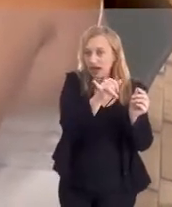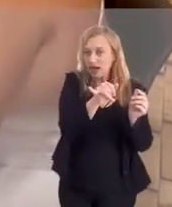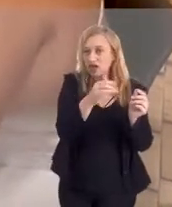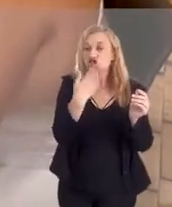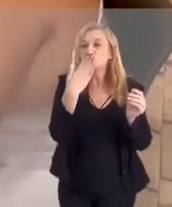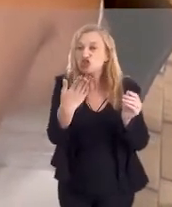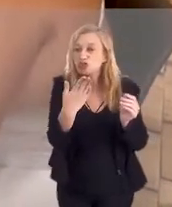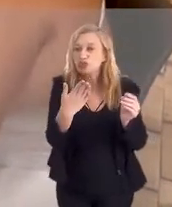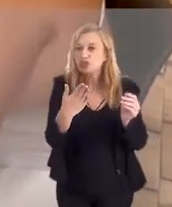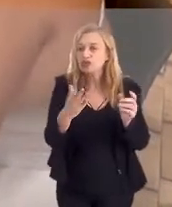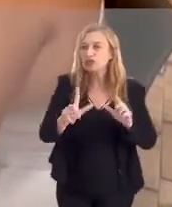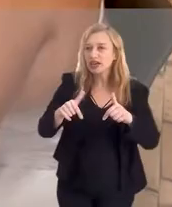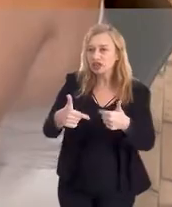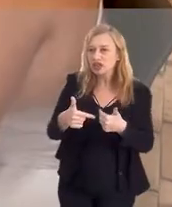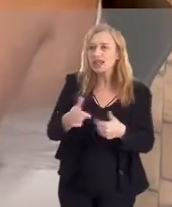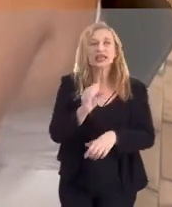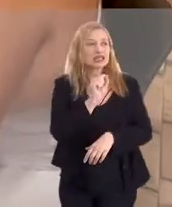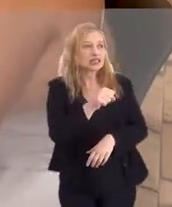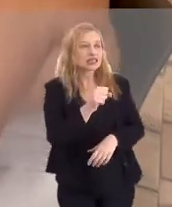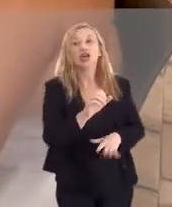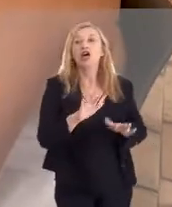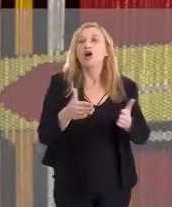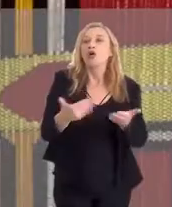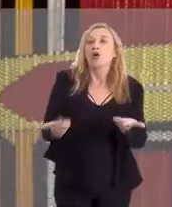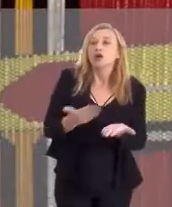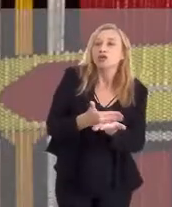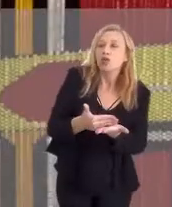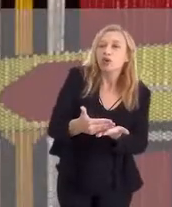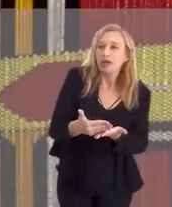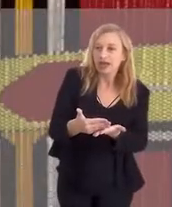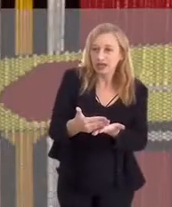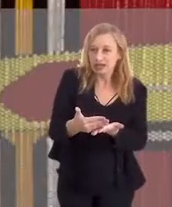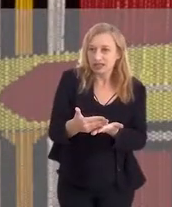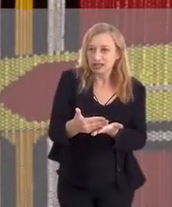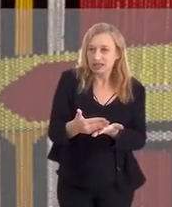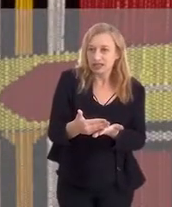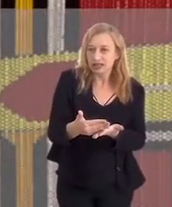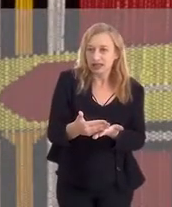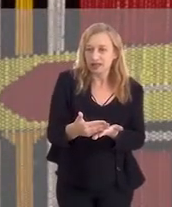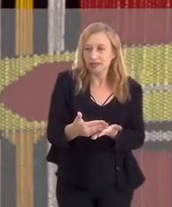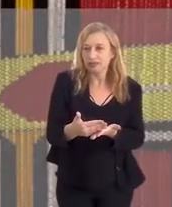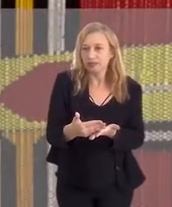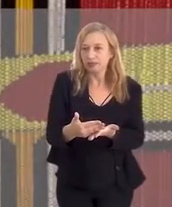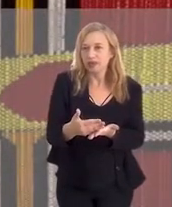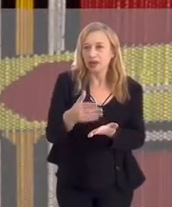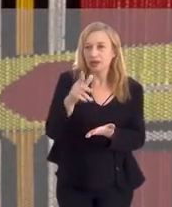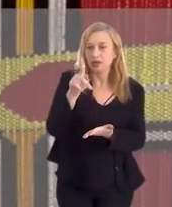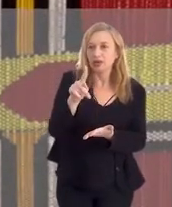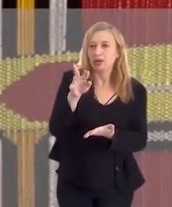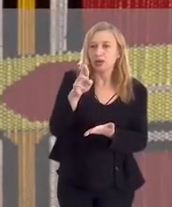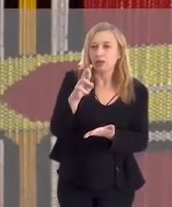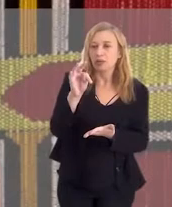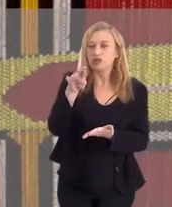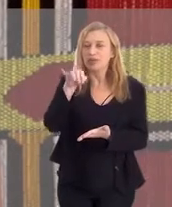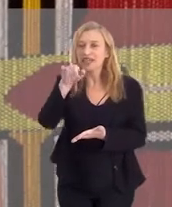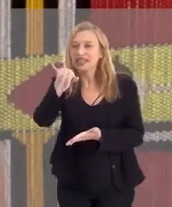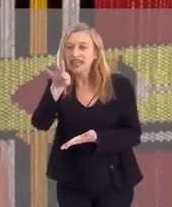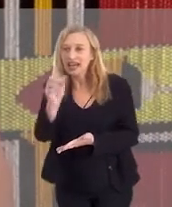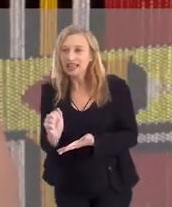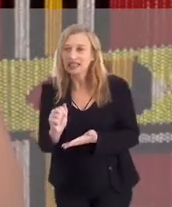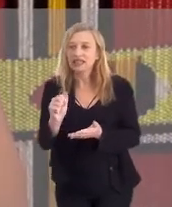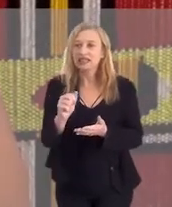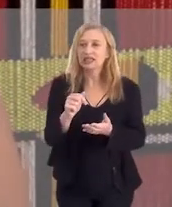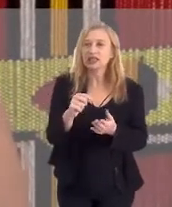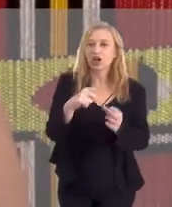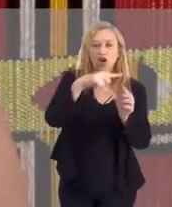tipo de preceito pode ser feito, é isso? É, ela diz quando começa o preceito, se é um preceito para prosperidade. Não pode ser na minguante.